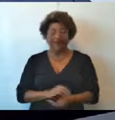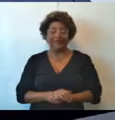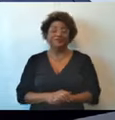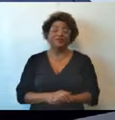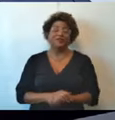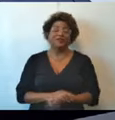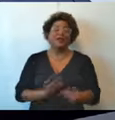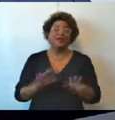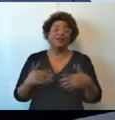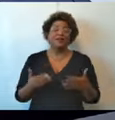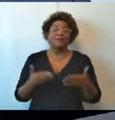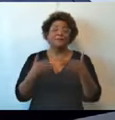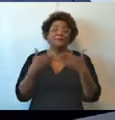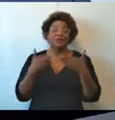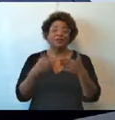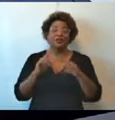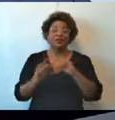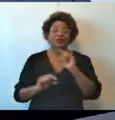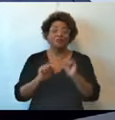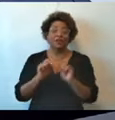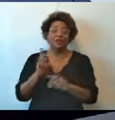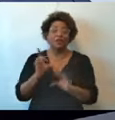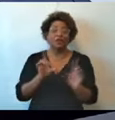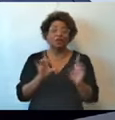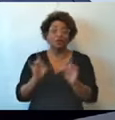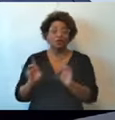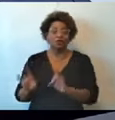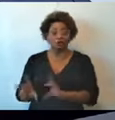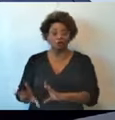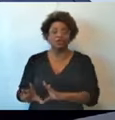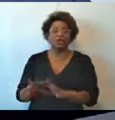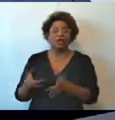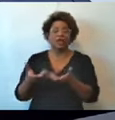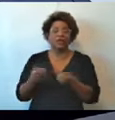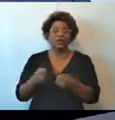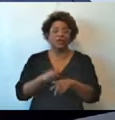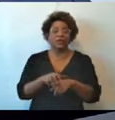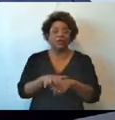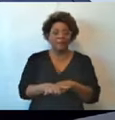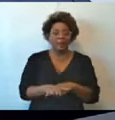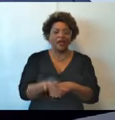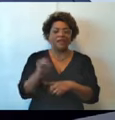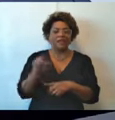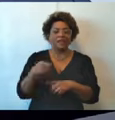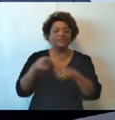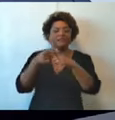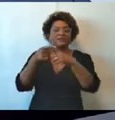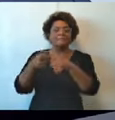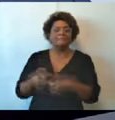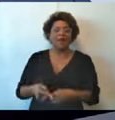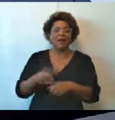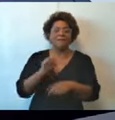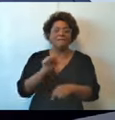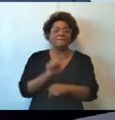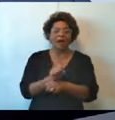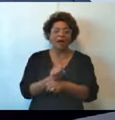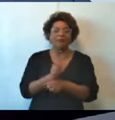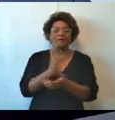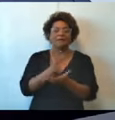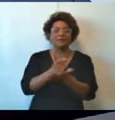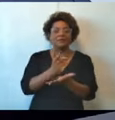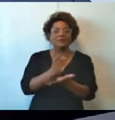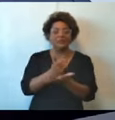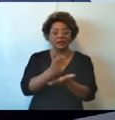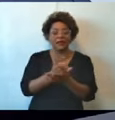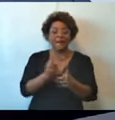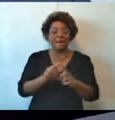diariamente recebemos demandas nesse sentido de demarcação de pare, das faixas, enfim, de tudo. Mas em contrapartida também tem a questão da Orla